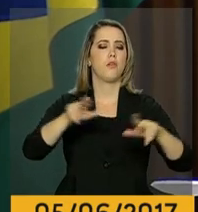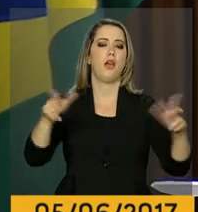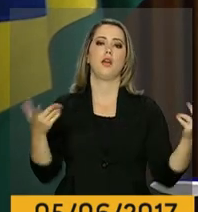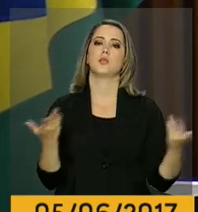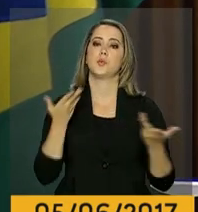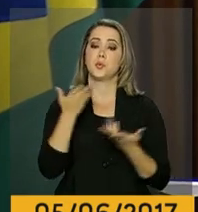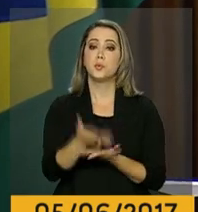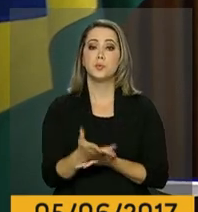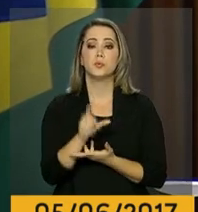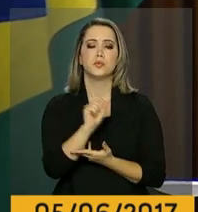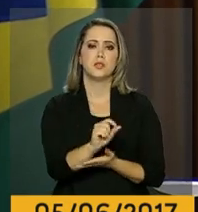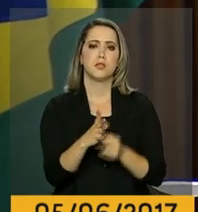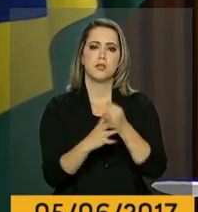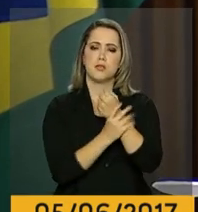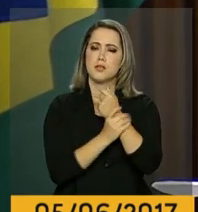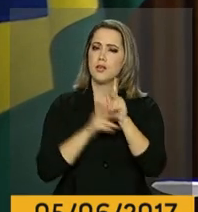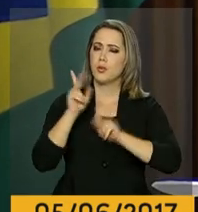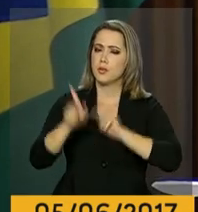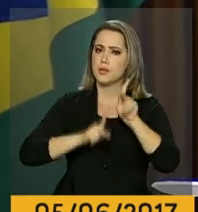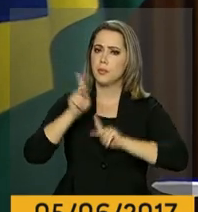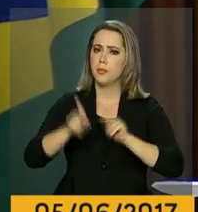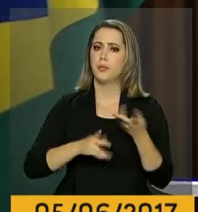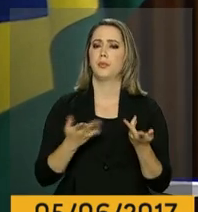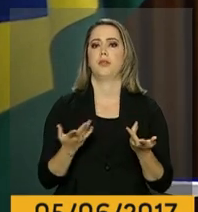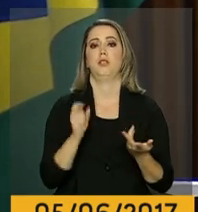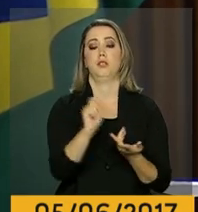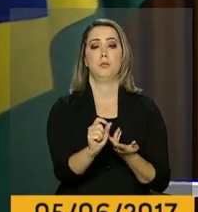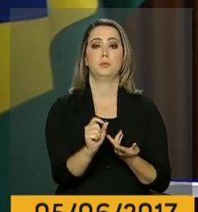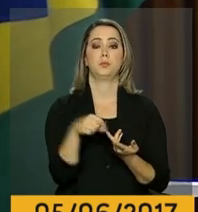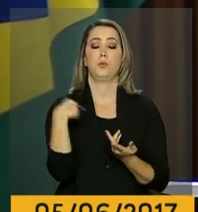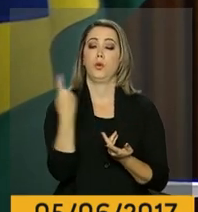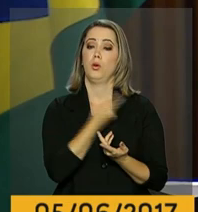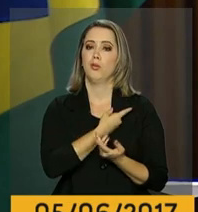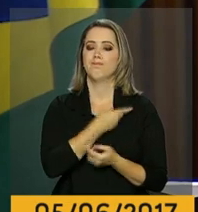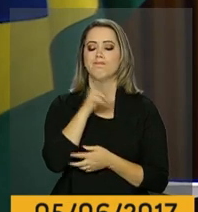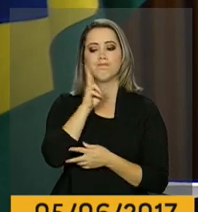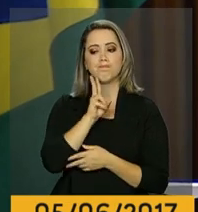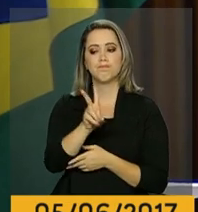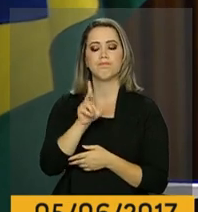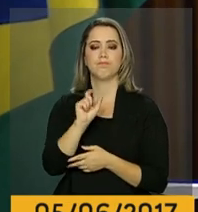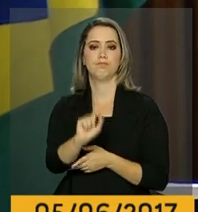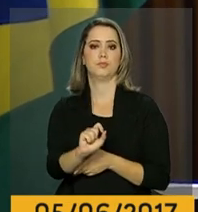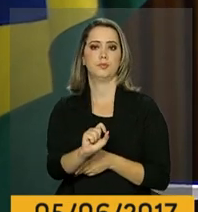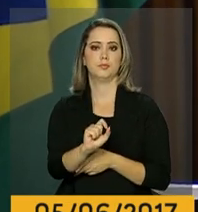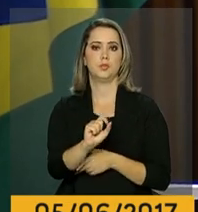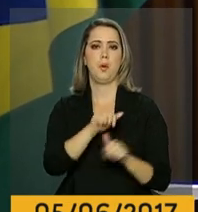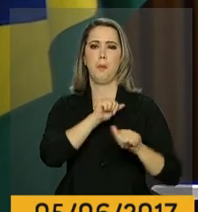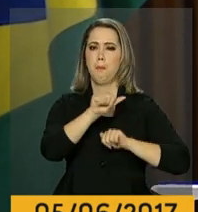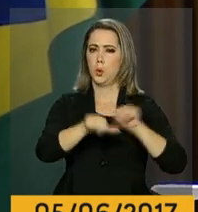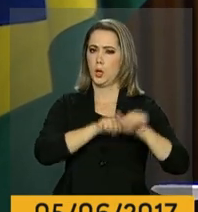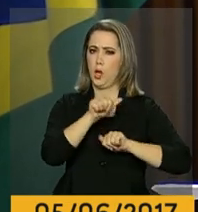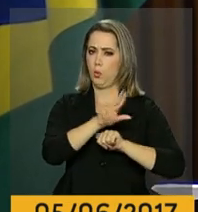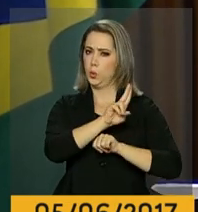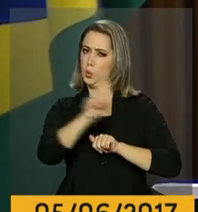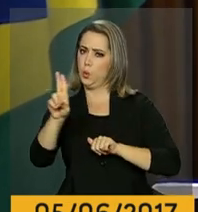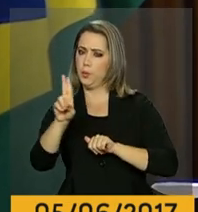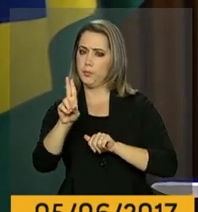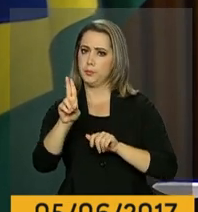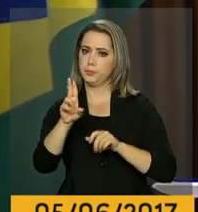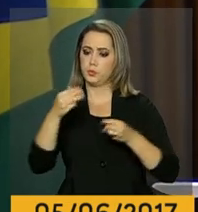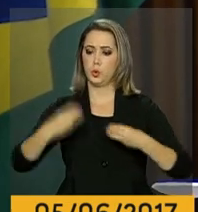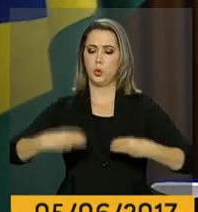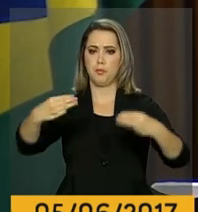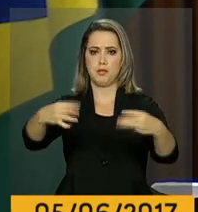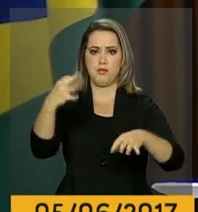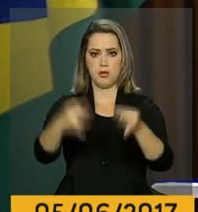relativos à segurança pública no país O que nos fez convenhamos até mudar o título do Ministério da